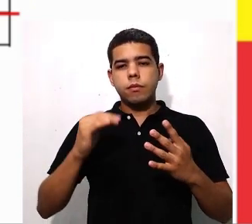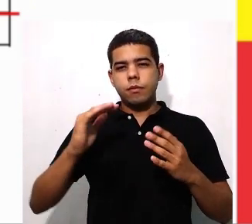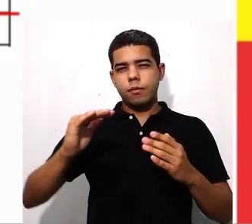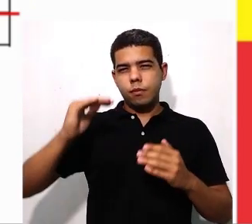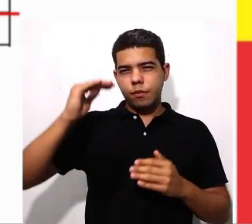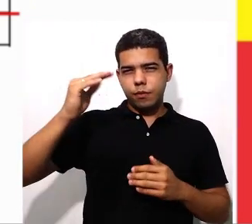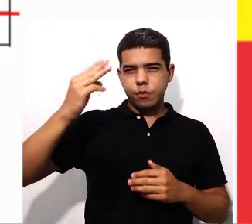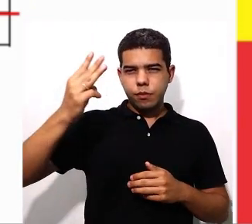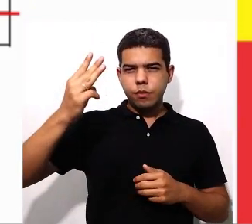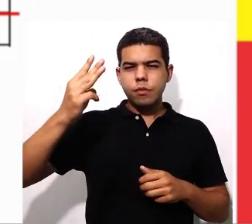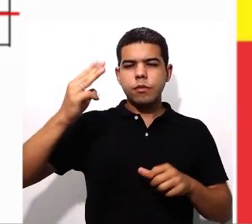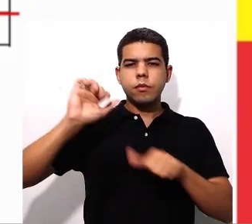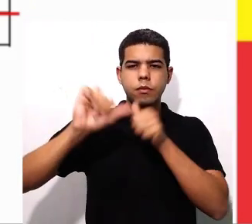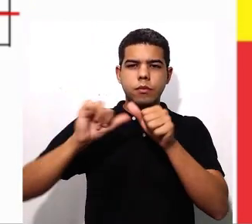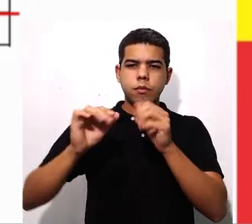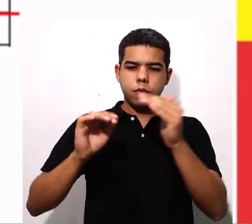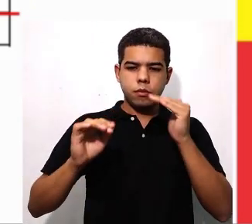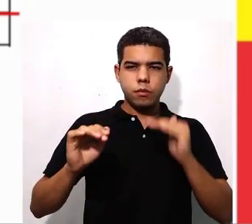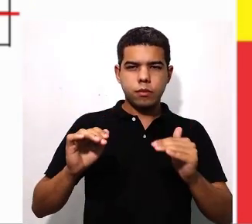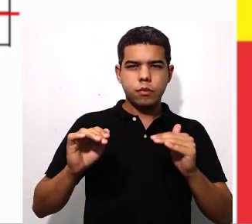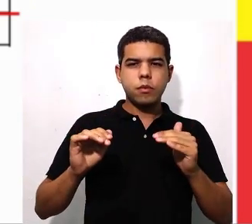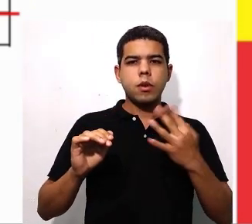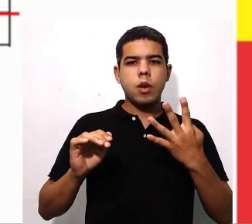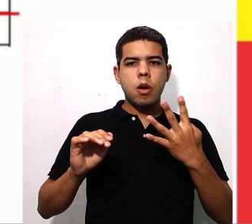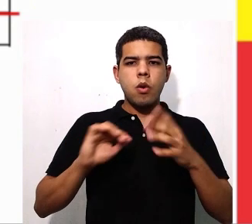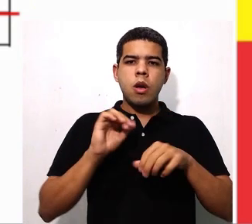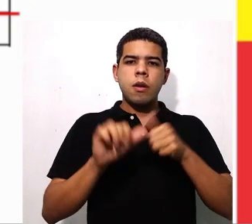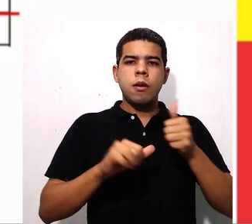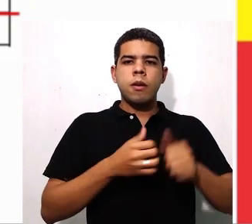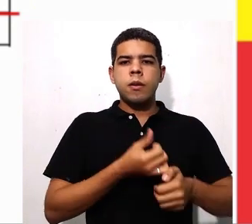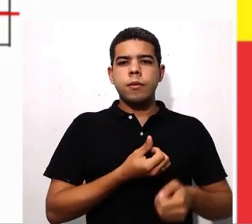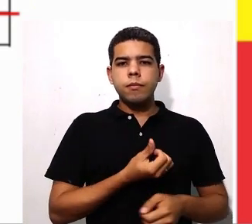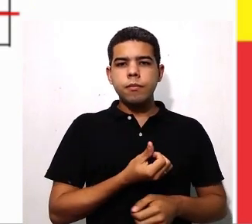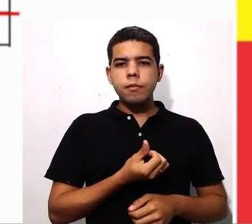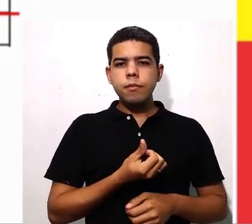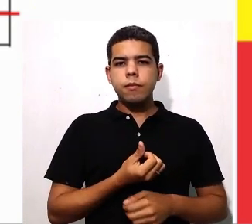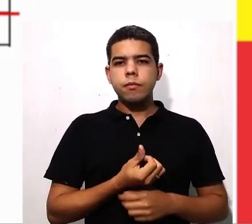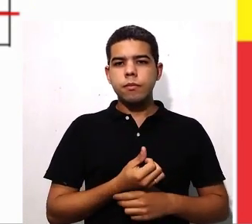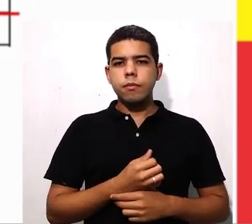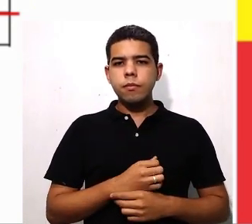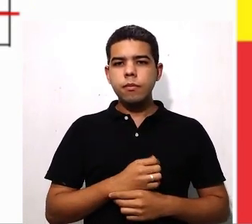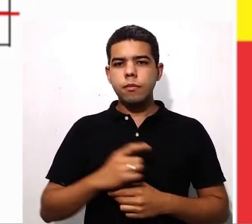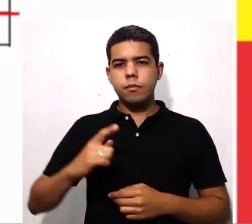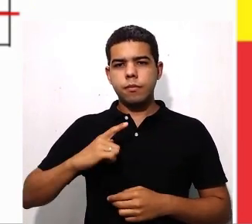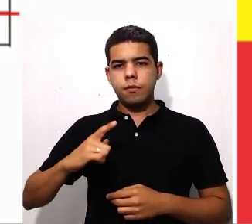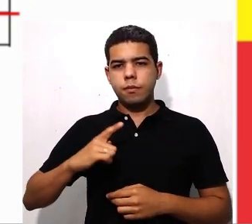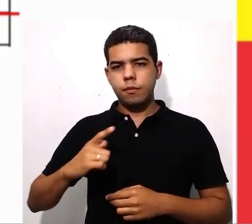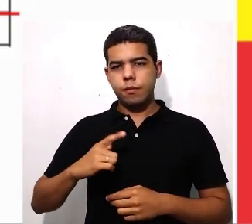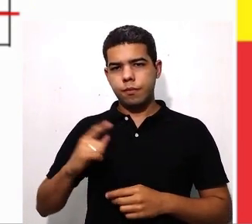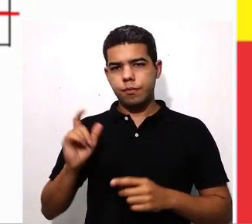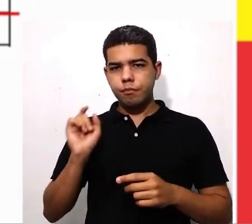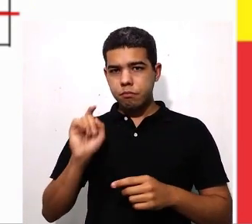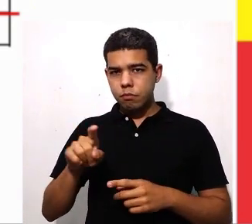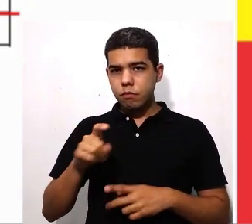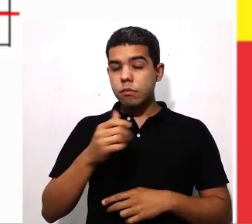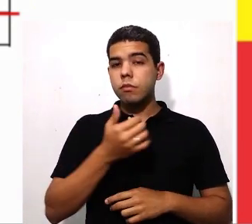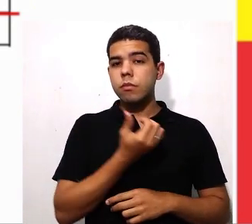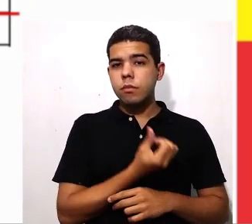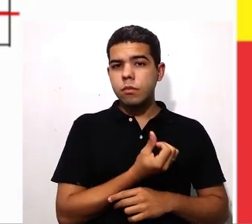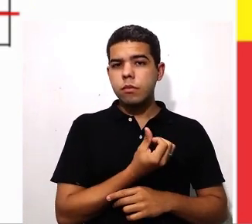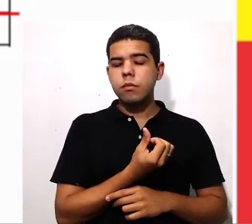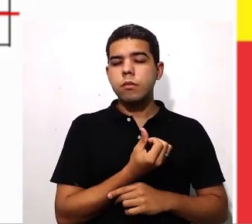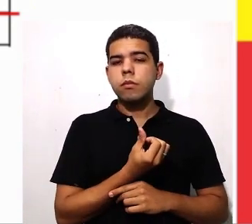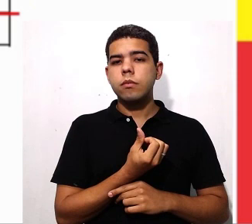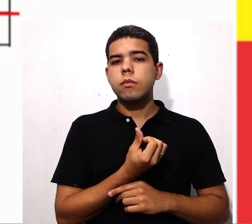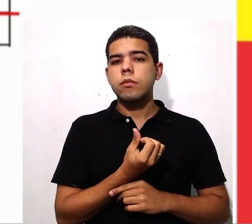parte de cima ele vai para 3 e na parte de baixo ele vai para 6, tá vendo? E esse ponto aí, ó, está em 6 na